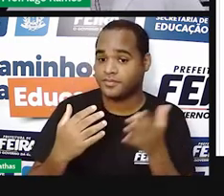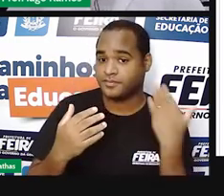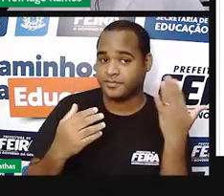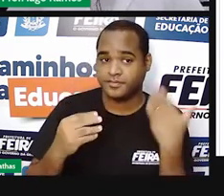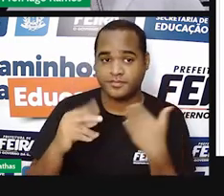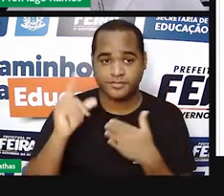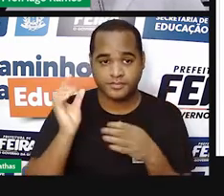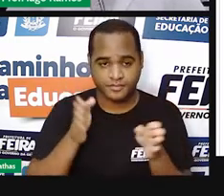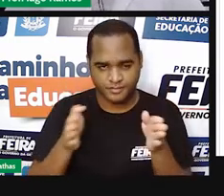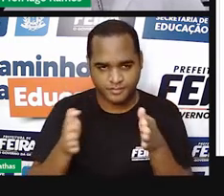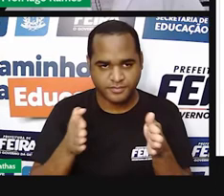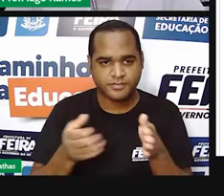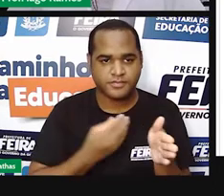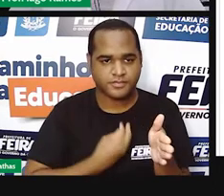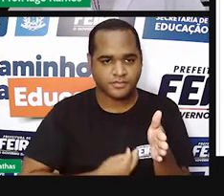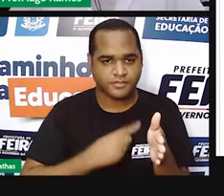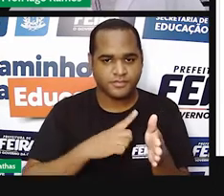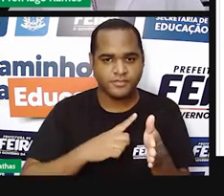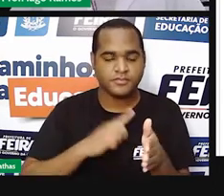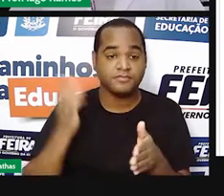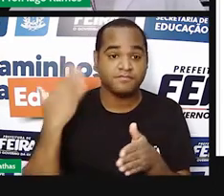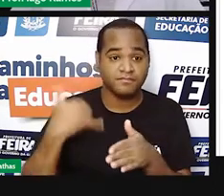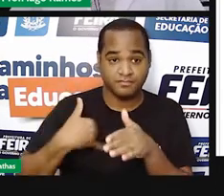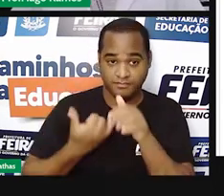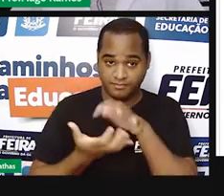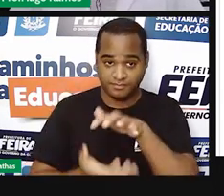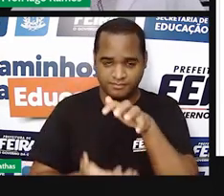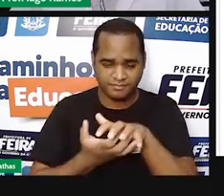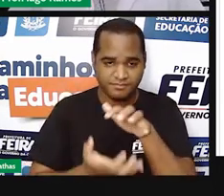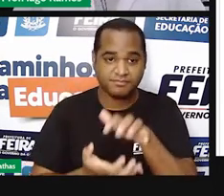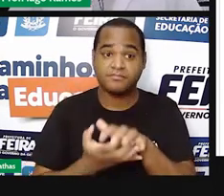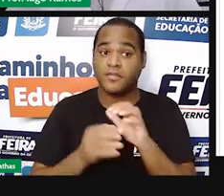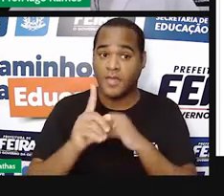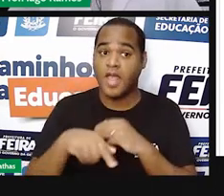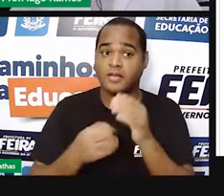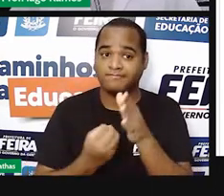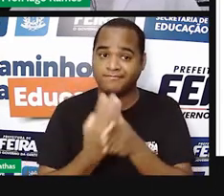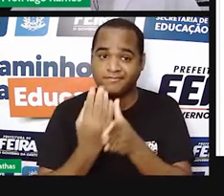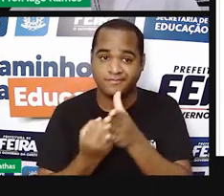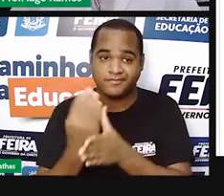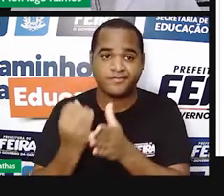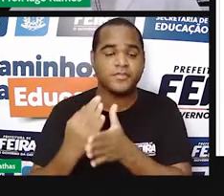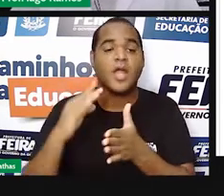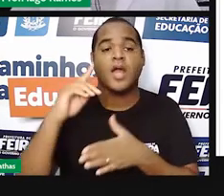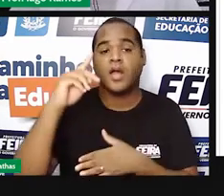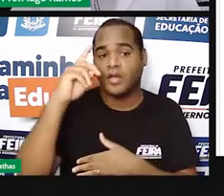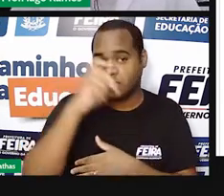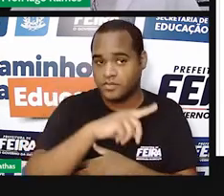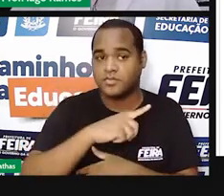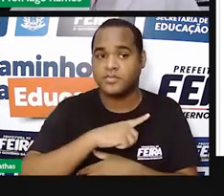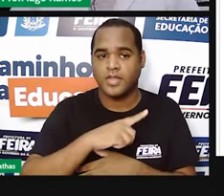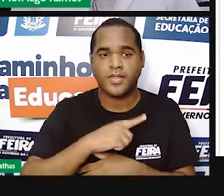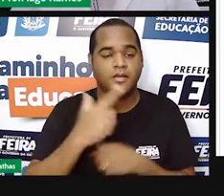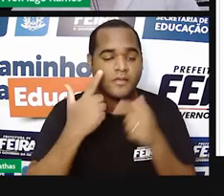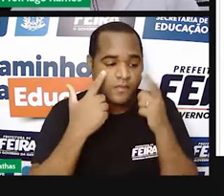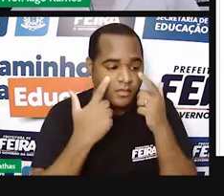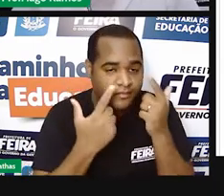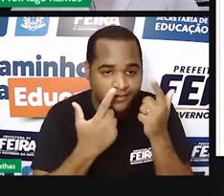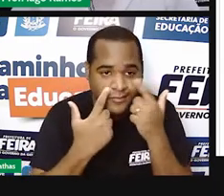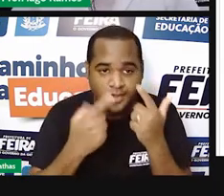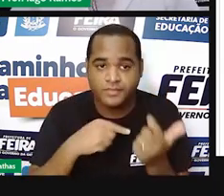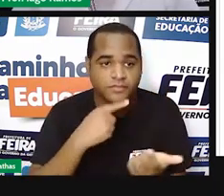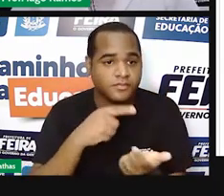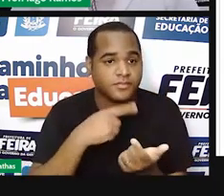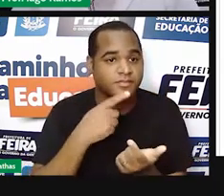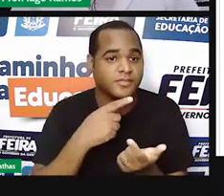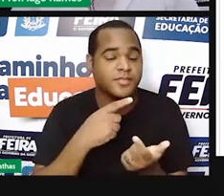época em que foi criado por senhoras idosas olha só que bacana que tinham dificuldades de visão e